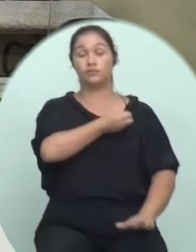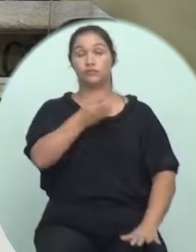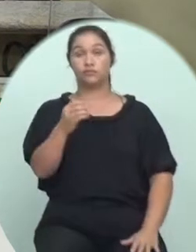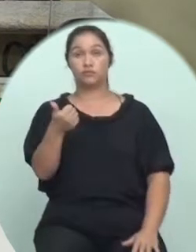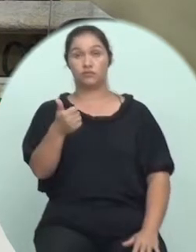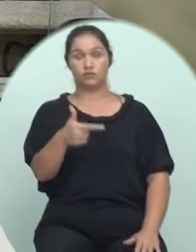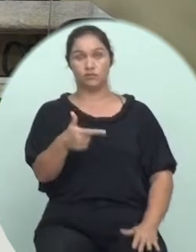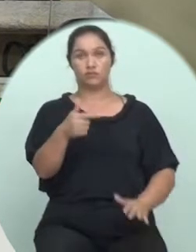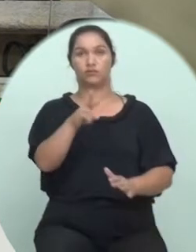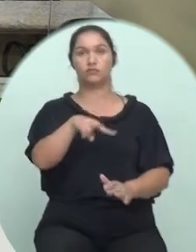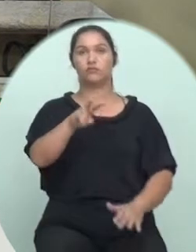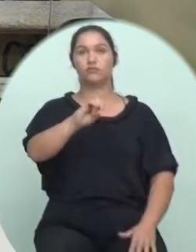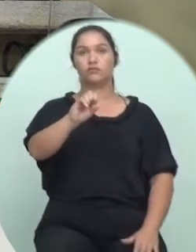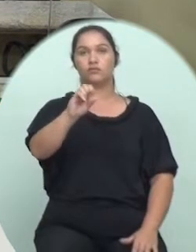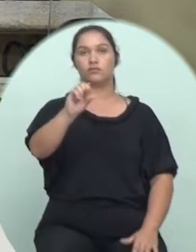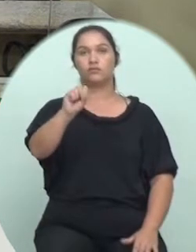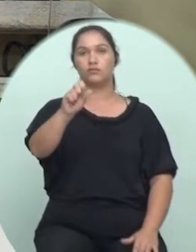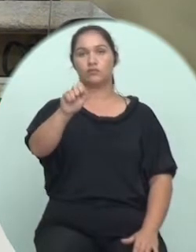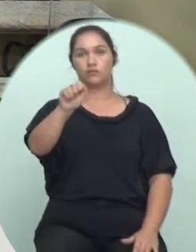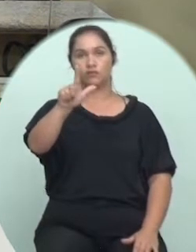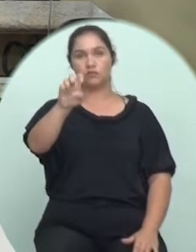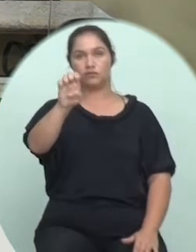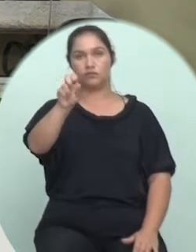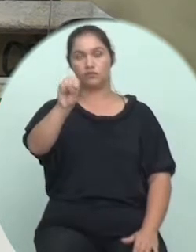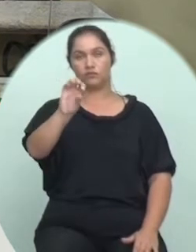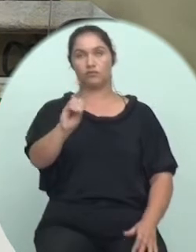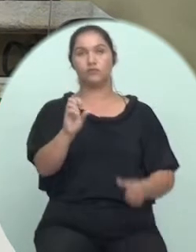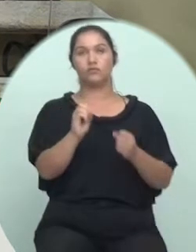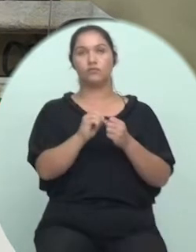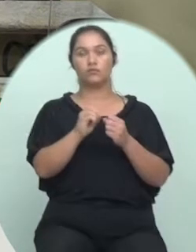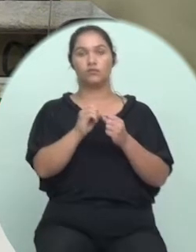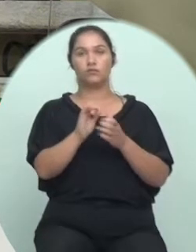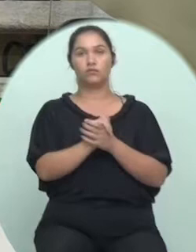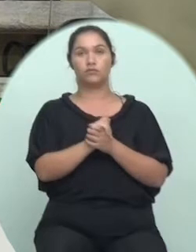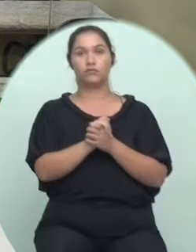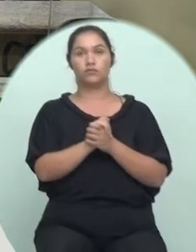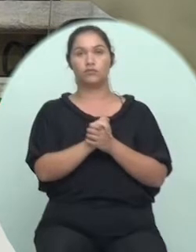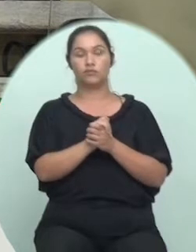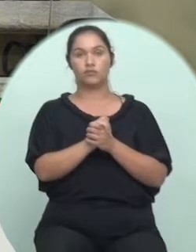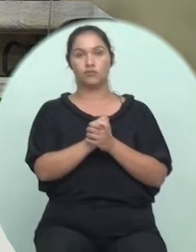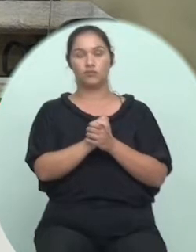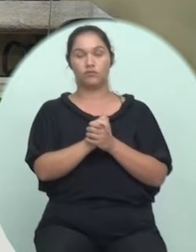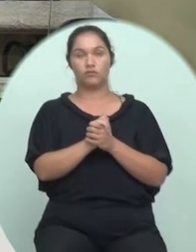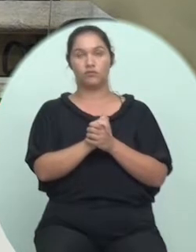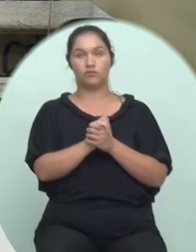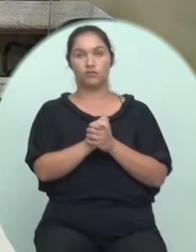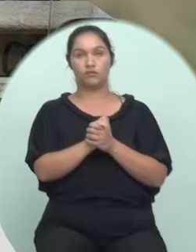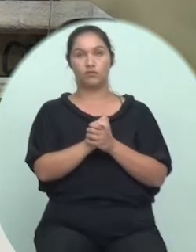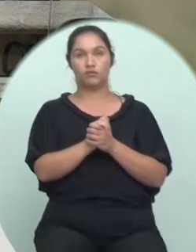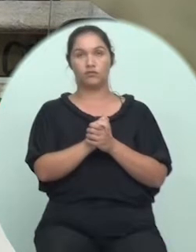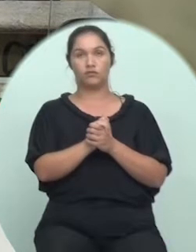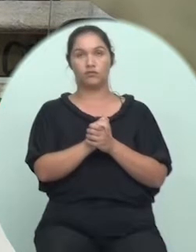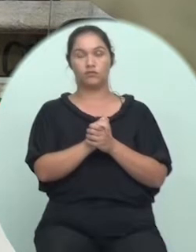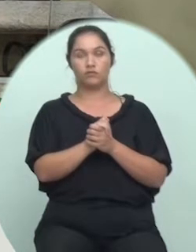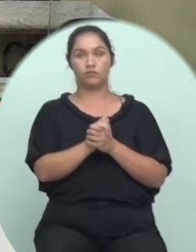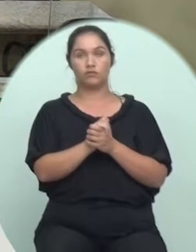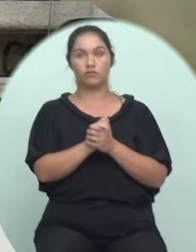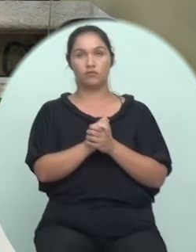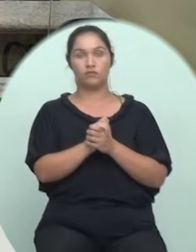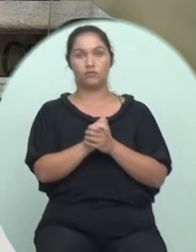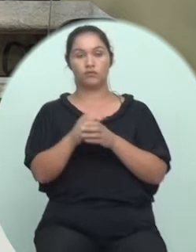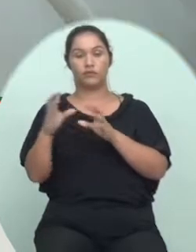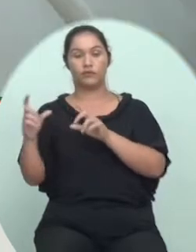012/2019, assunto vereador Salésio Lima. Autor vereador Salésio Lima, assunto: